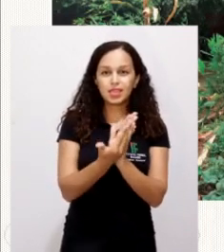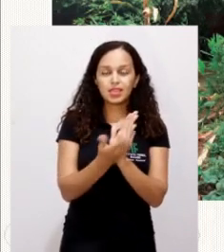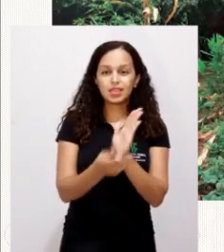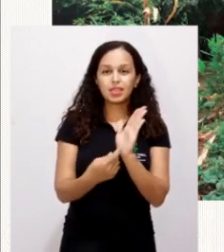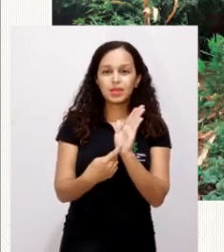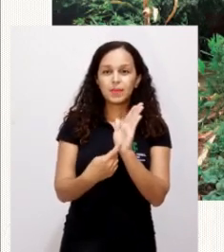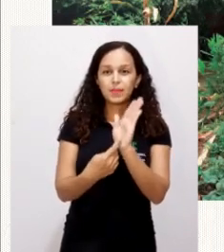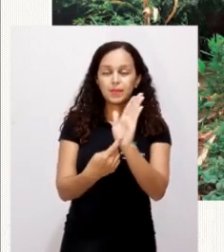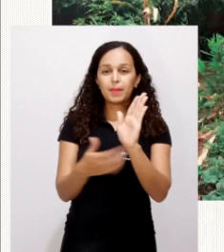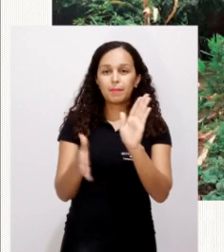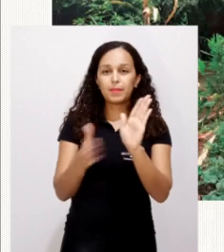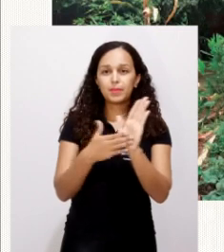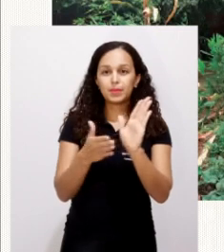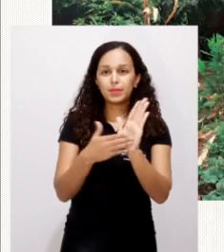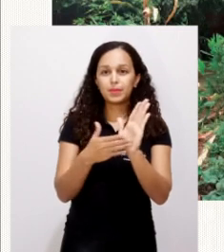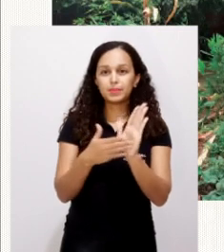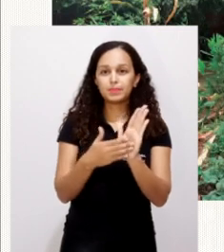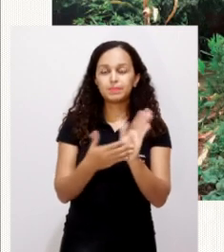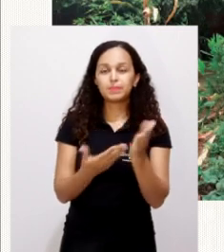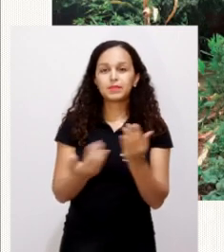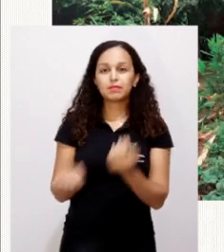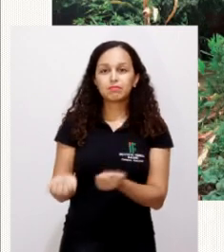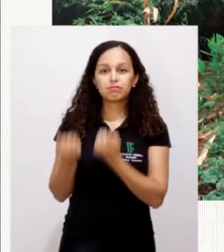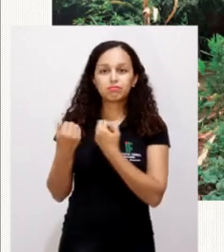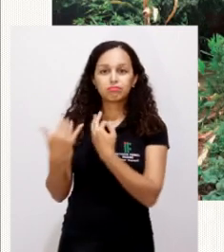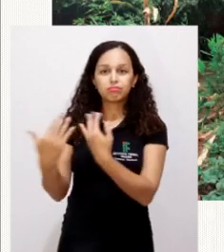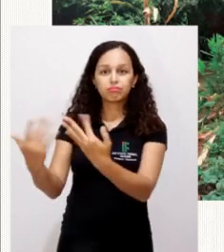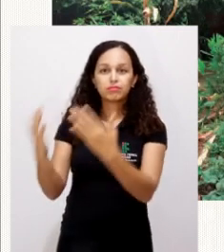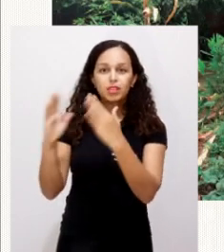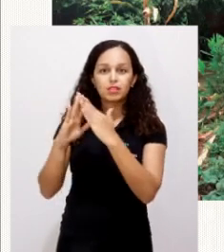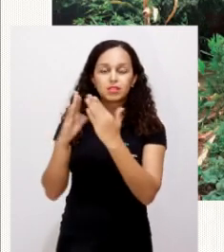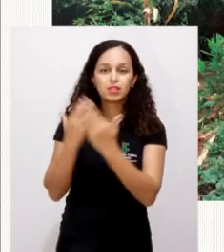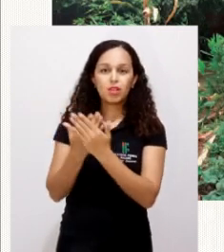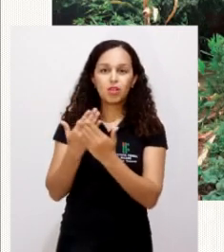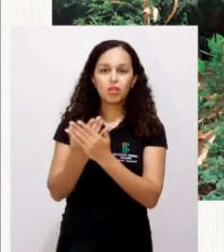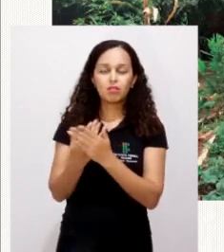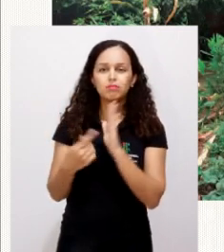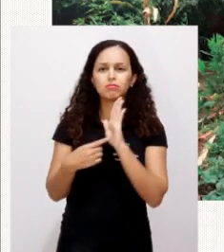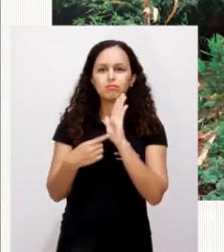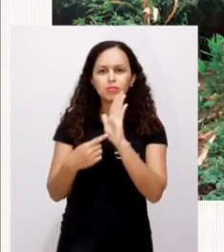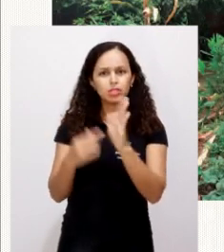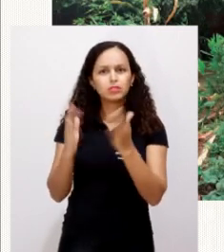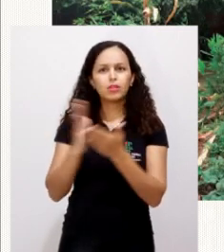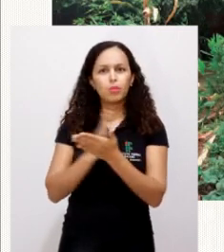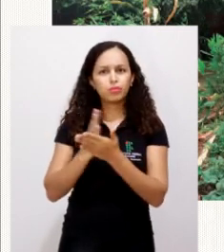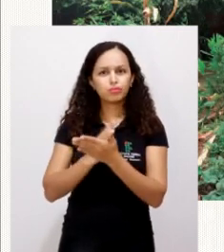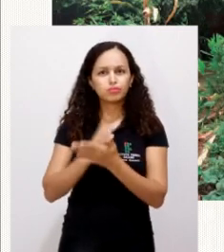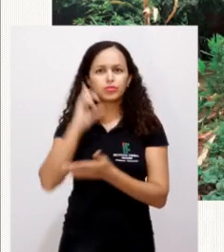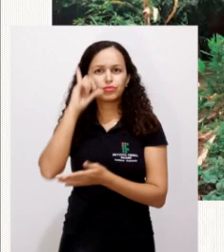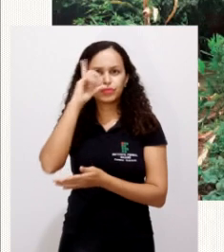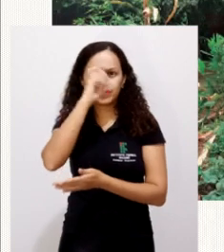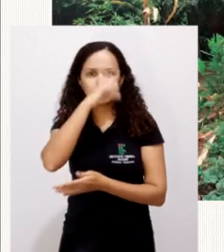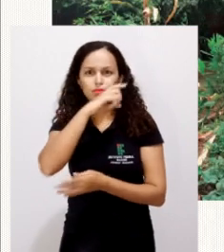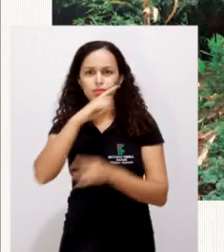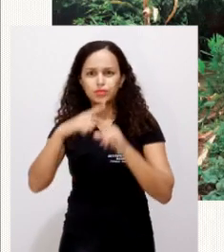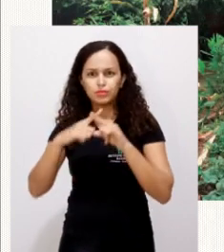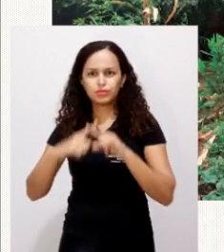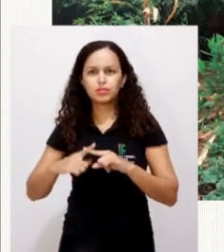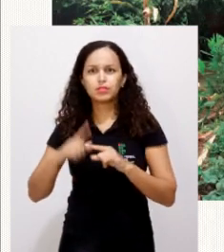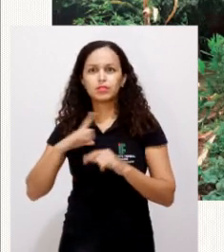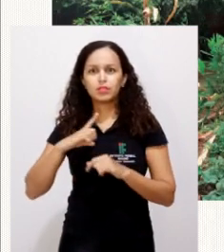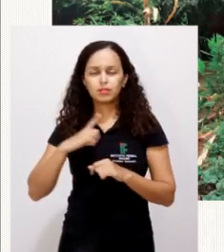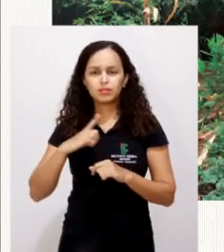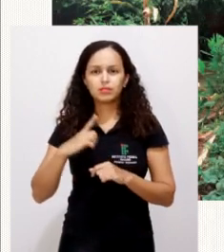da implementação da horta escolar, ele também menciona alguns desafios para que isso venha ocorrer de forma